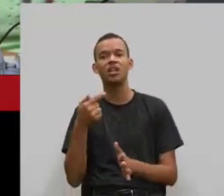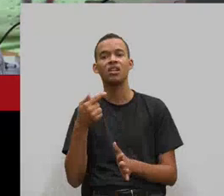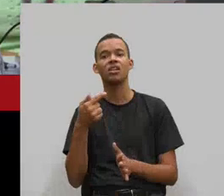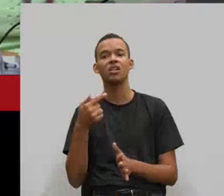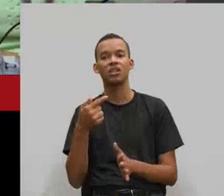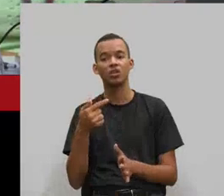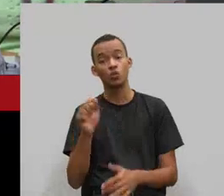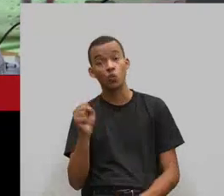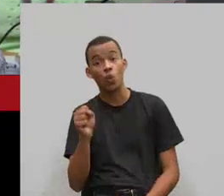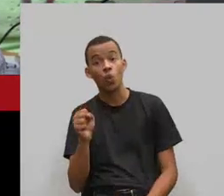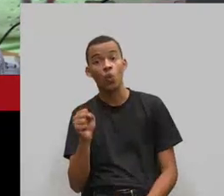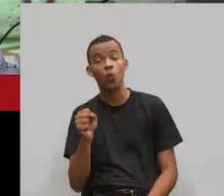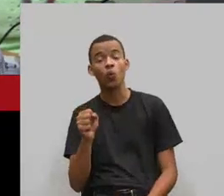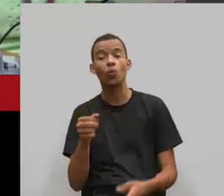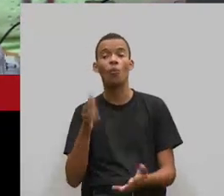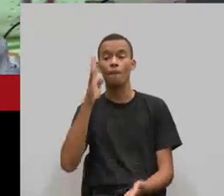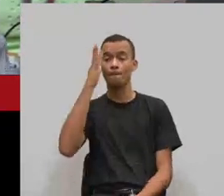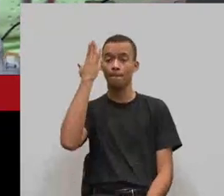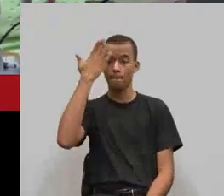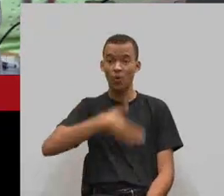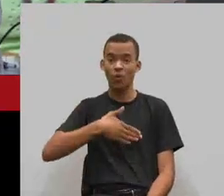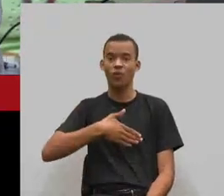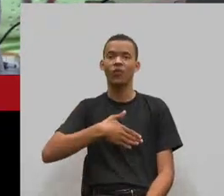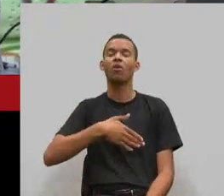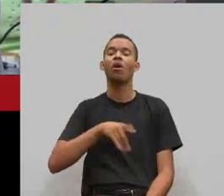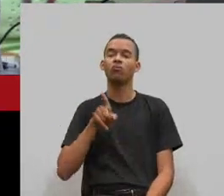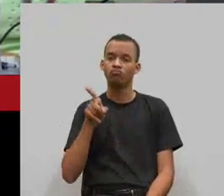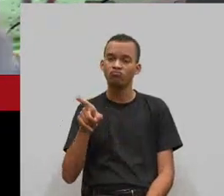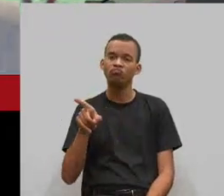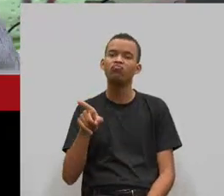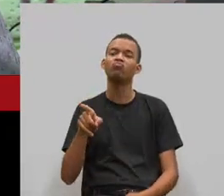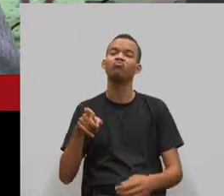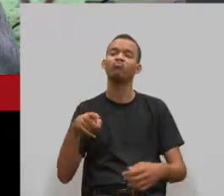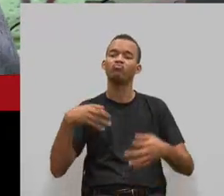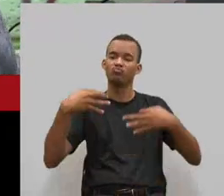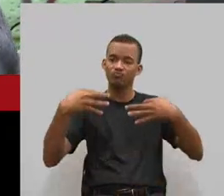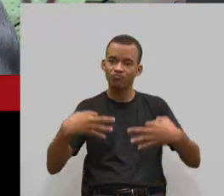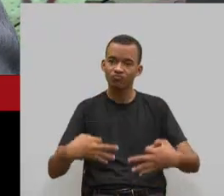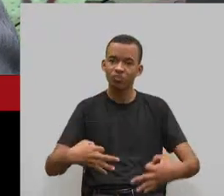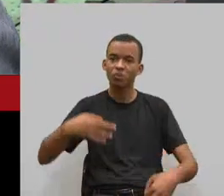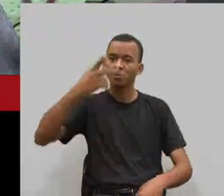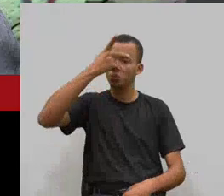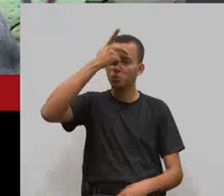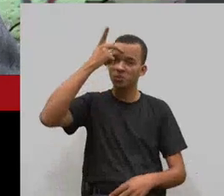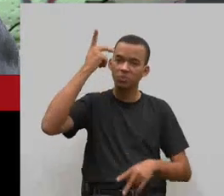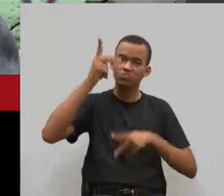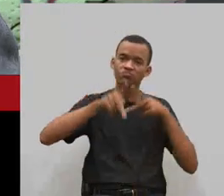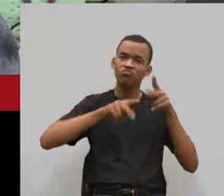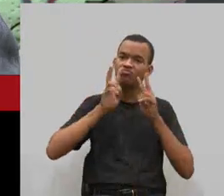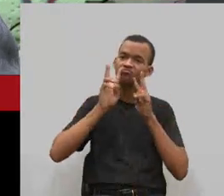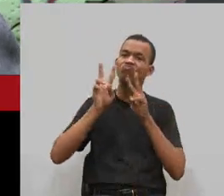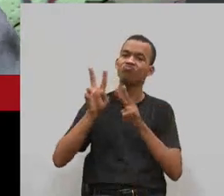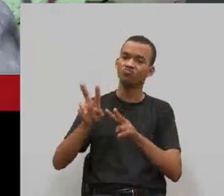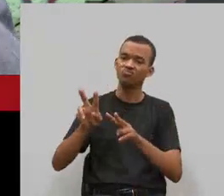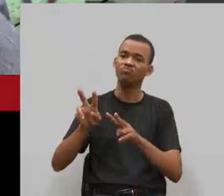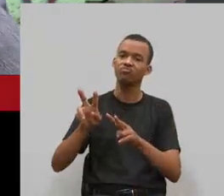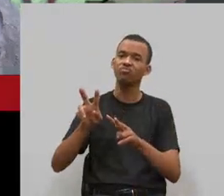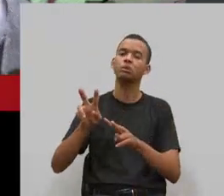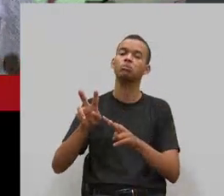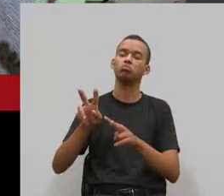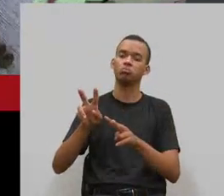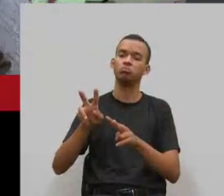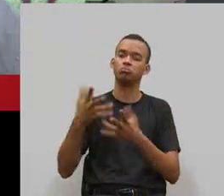honesta Correta que o povo aprova parabéns viu seor Jorge quero passar a palavra